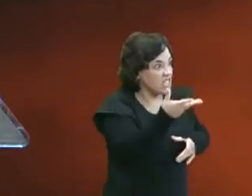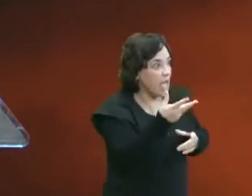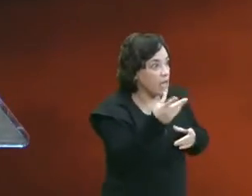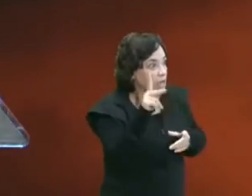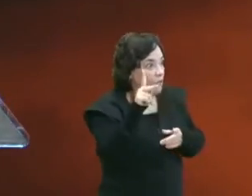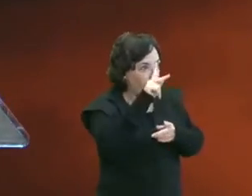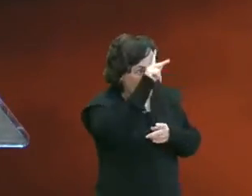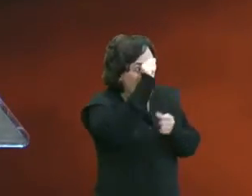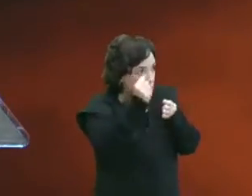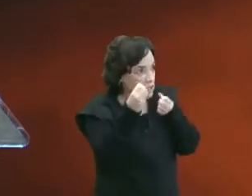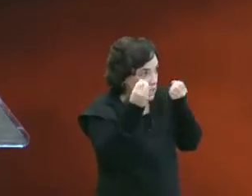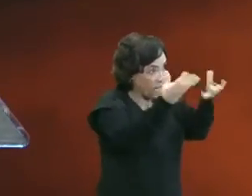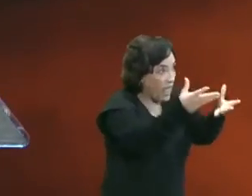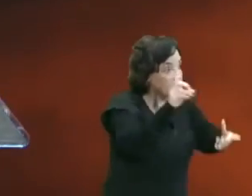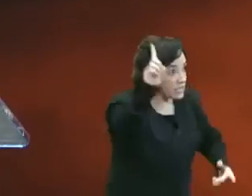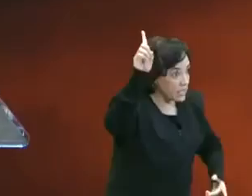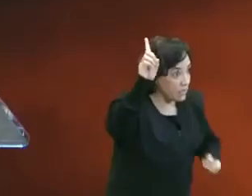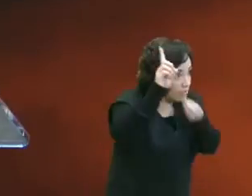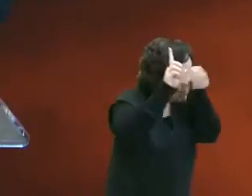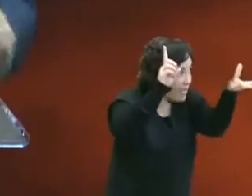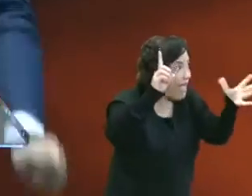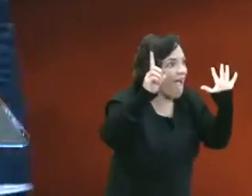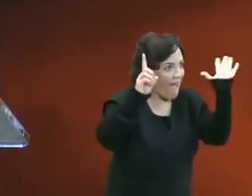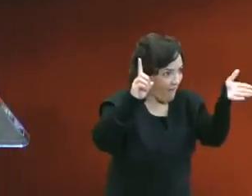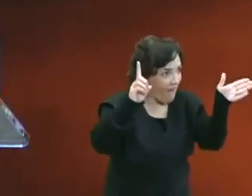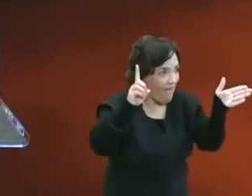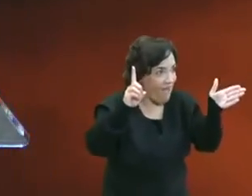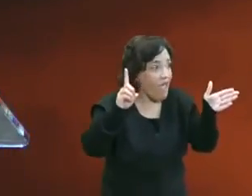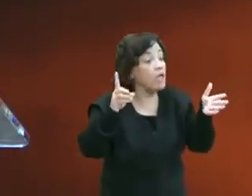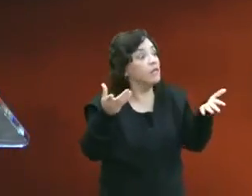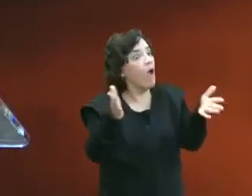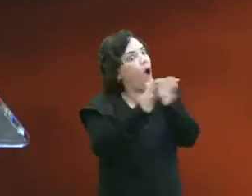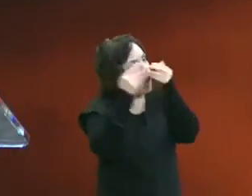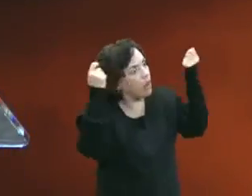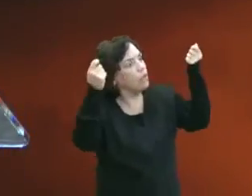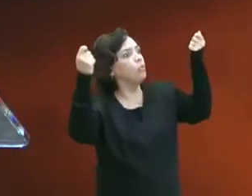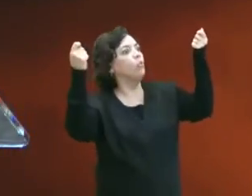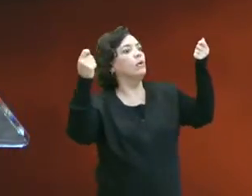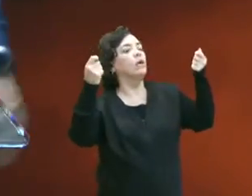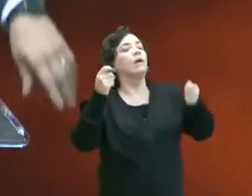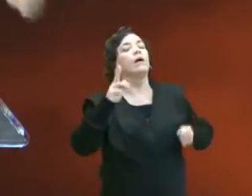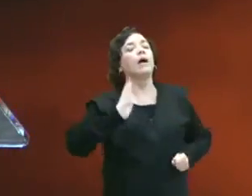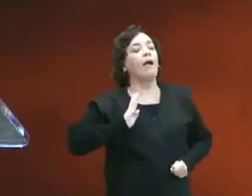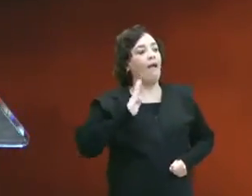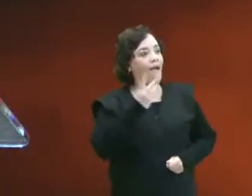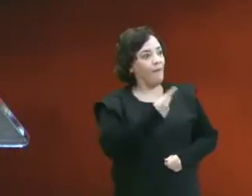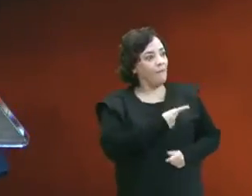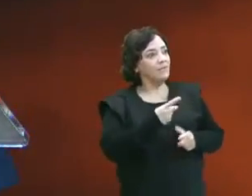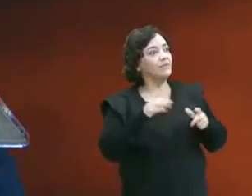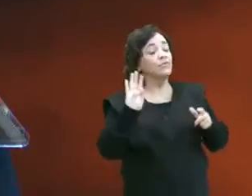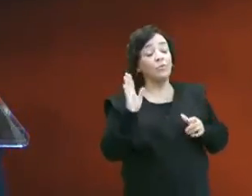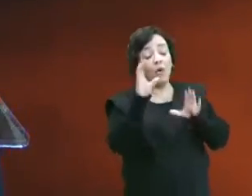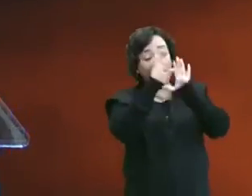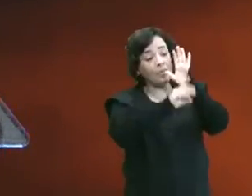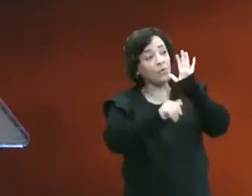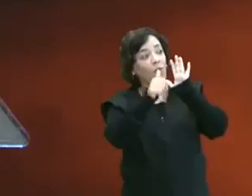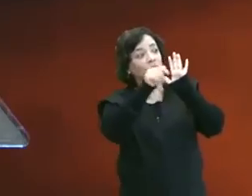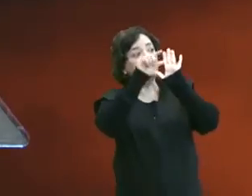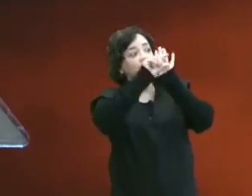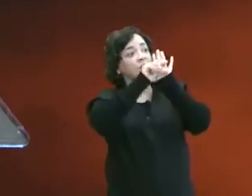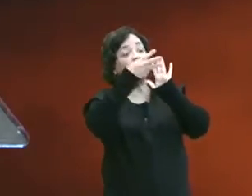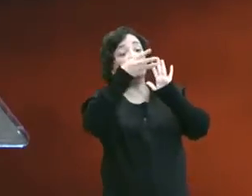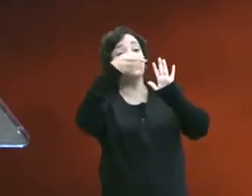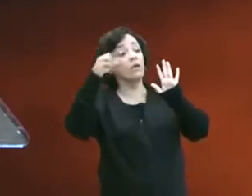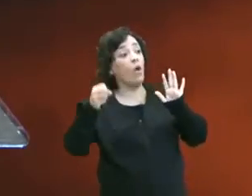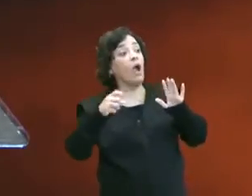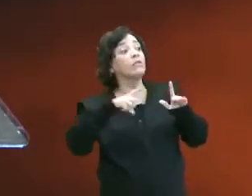força de Deus? Aleluia! Hebreus capítulo 11, versículo 34, a Bíblia fala dos heróis da fé.